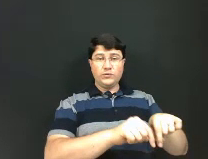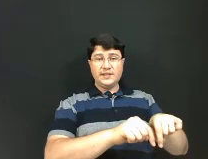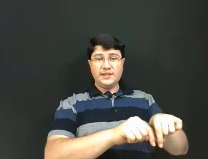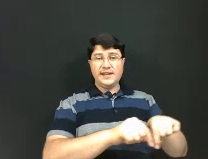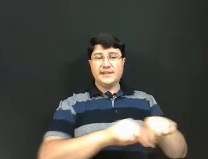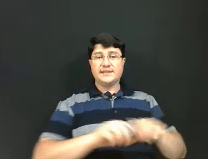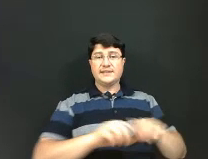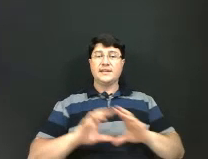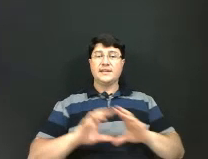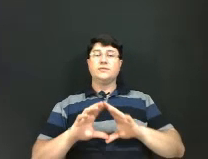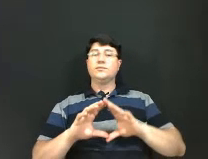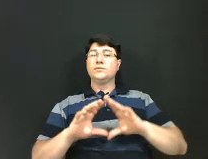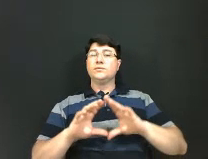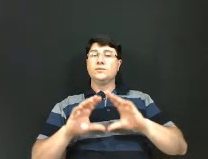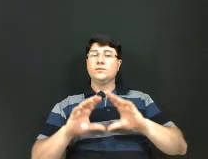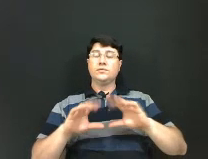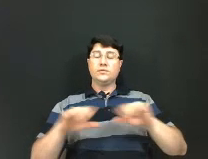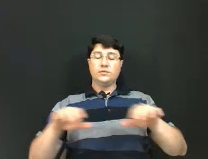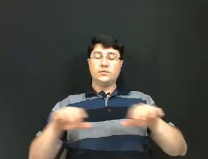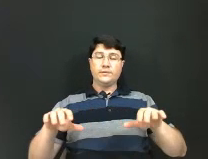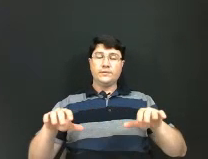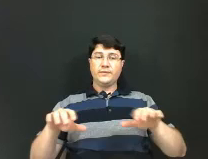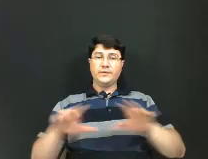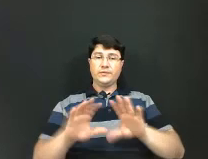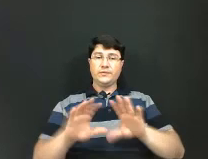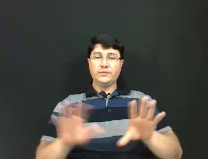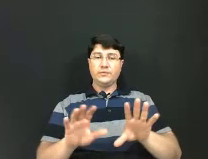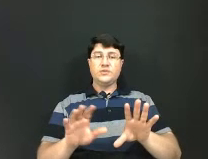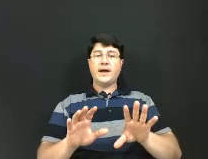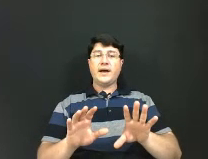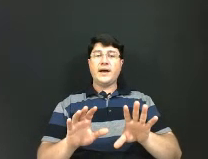infinidade de pontos entre eles. No